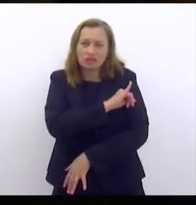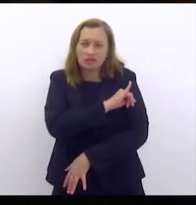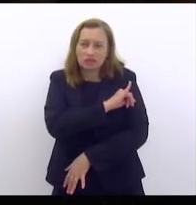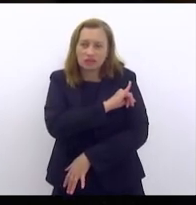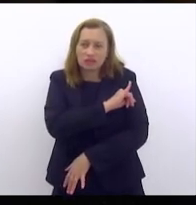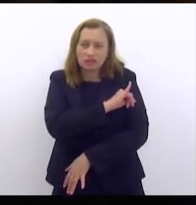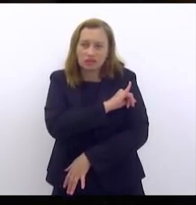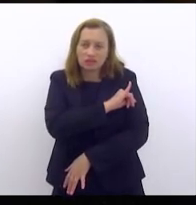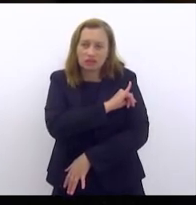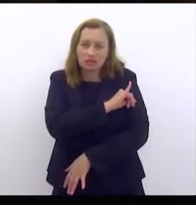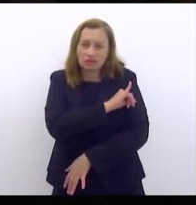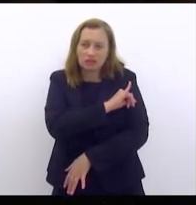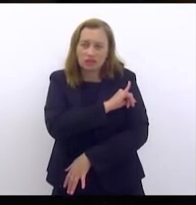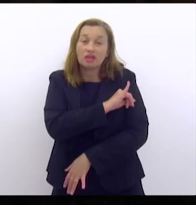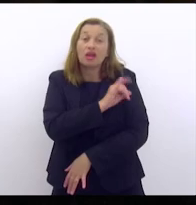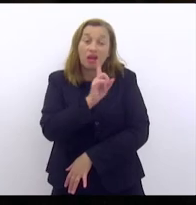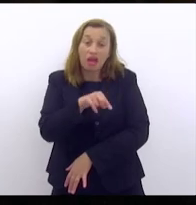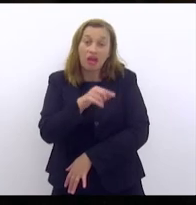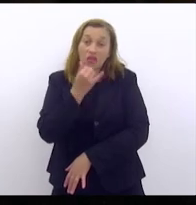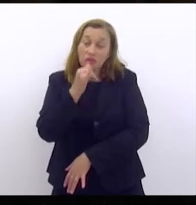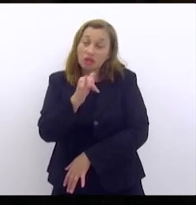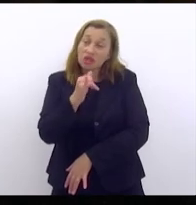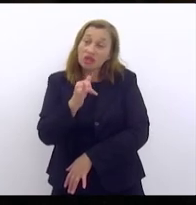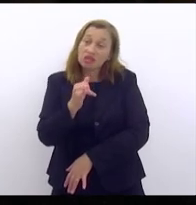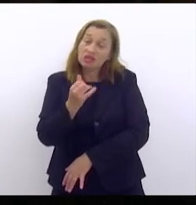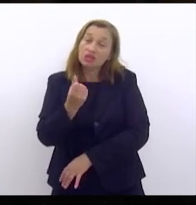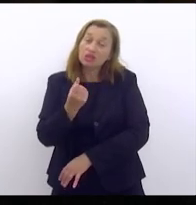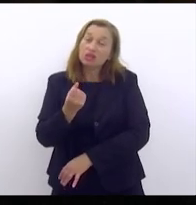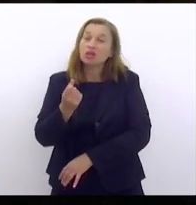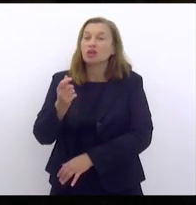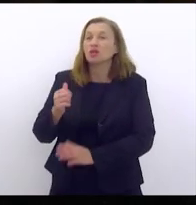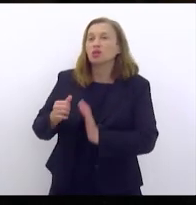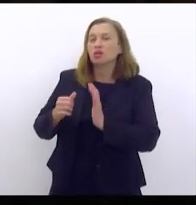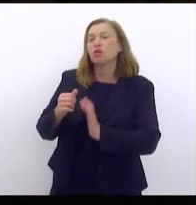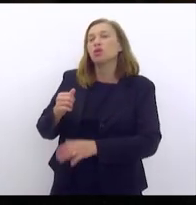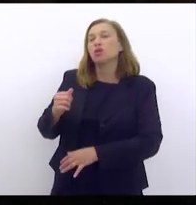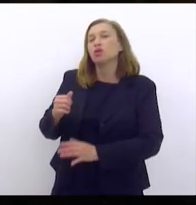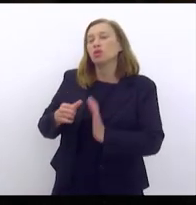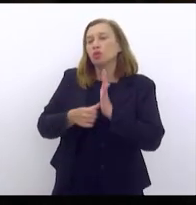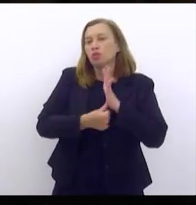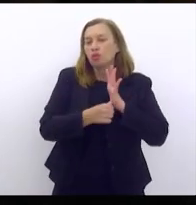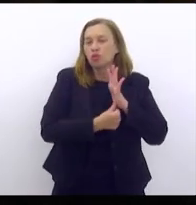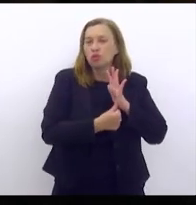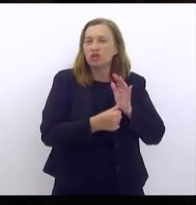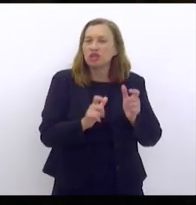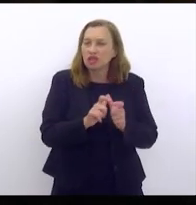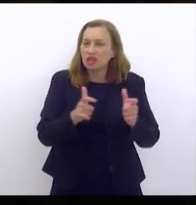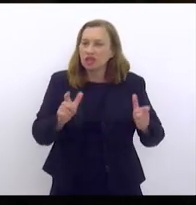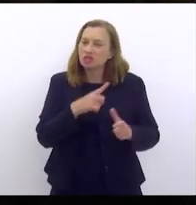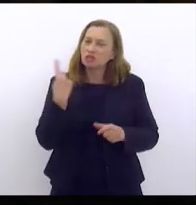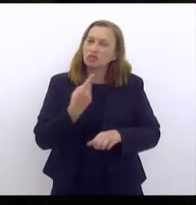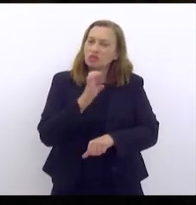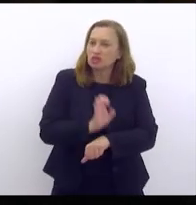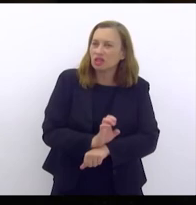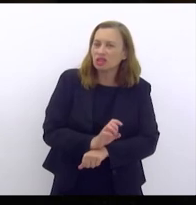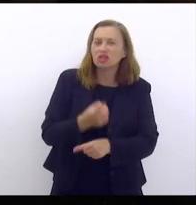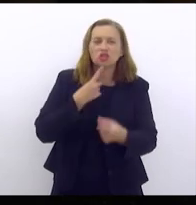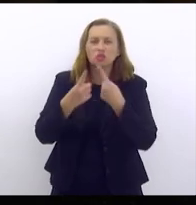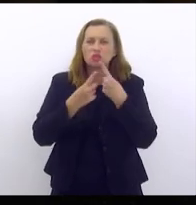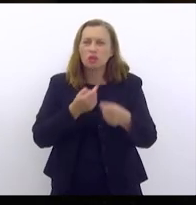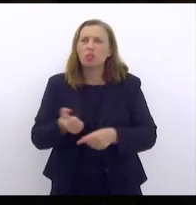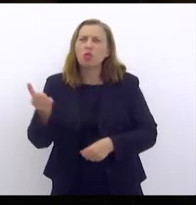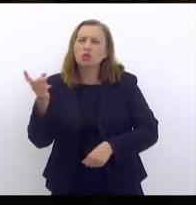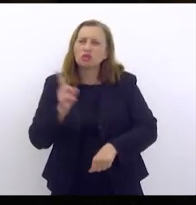dos grandes clubes do nosso estado. Ainda há pouco, e se discutiu durante muito tempo